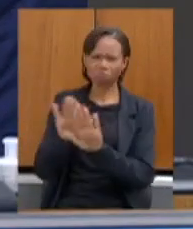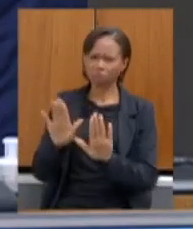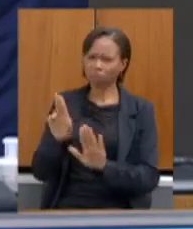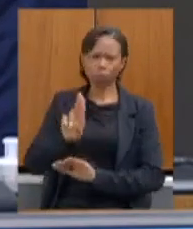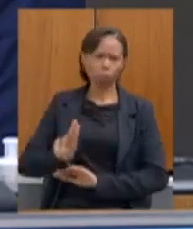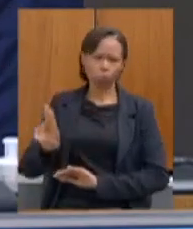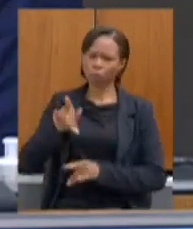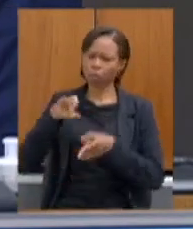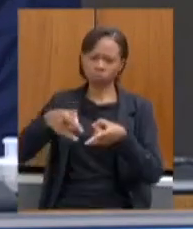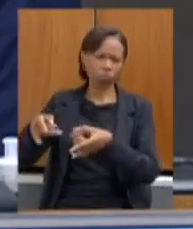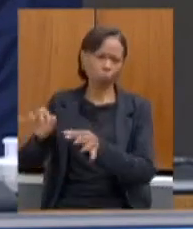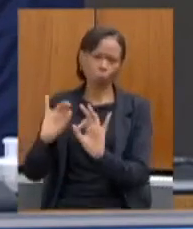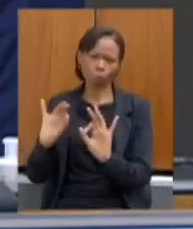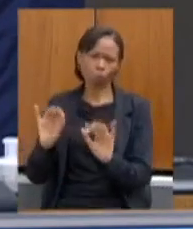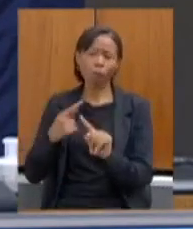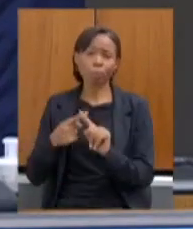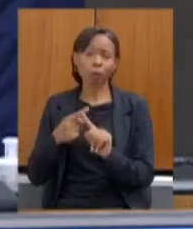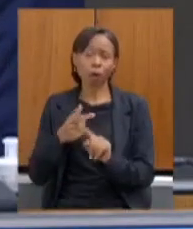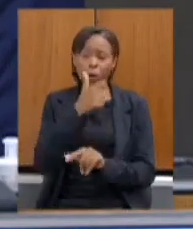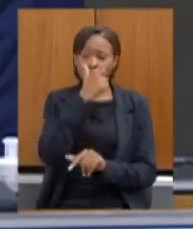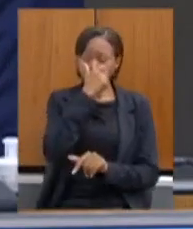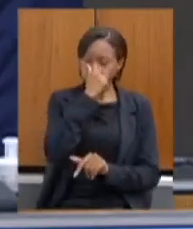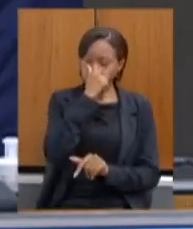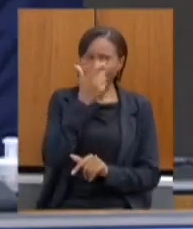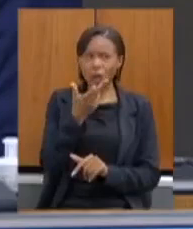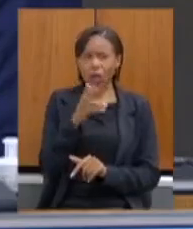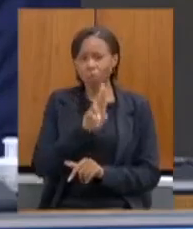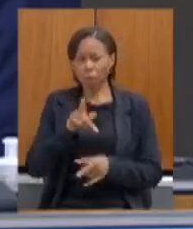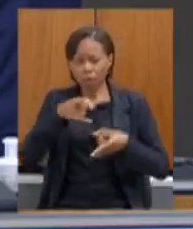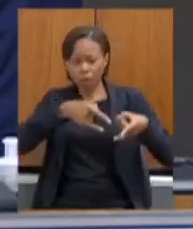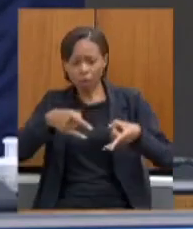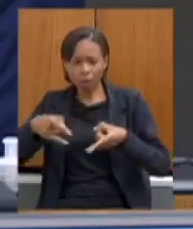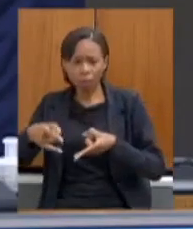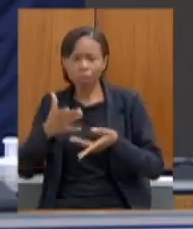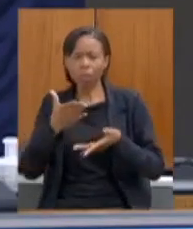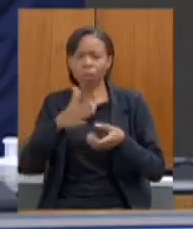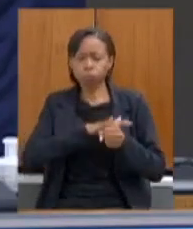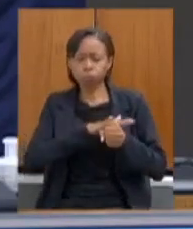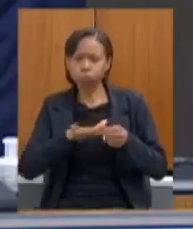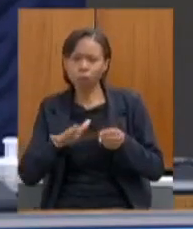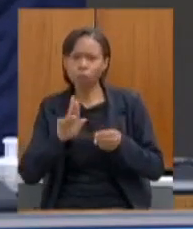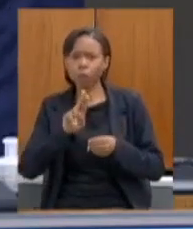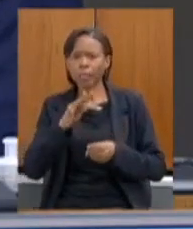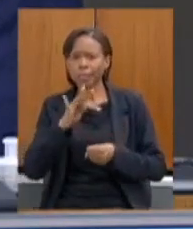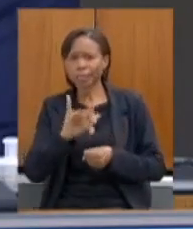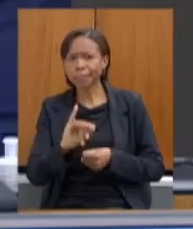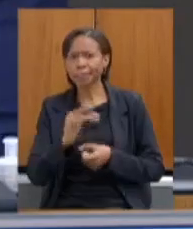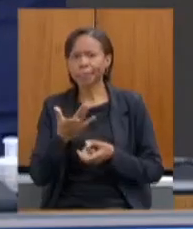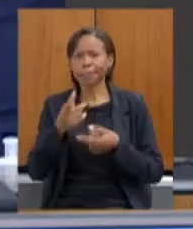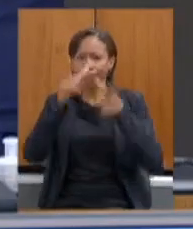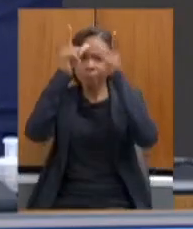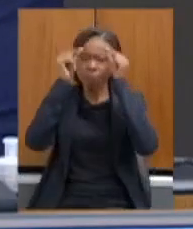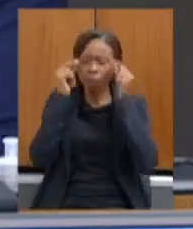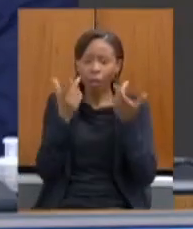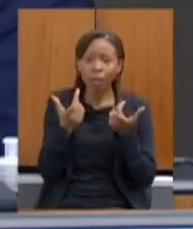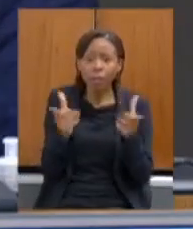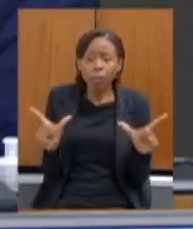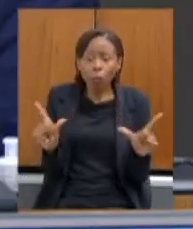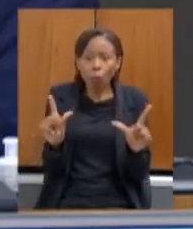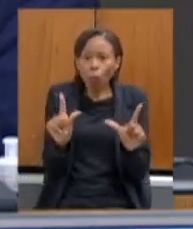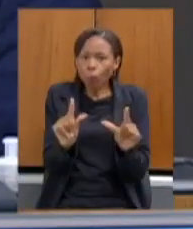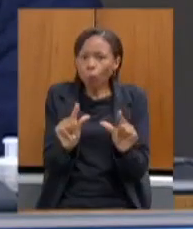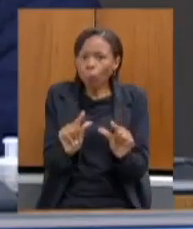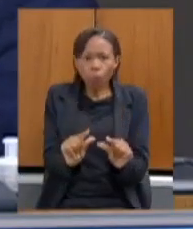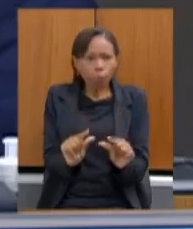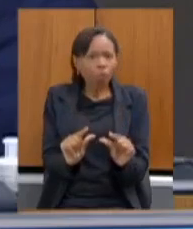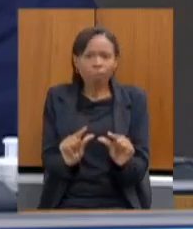dado que, àquela altura, a taxa de ocupação de leitos, de UTI e de enfermagem no nosso Estado estava diminuindo, o que